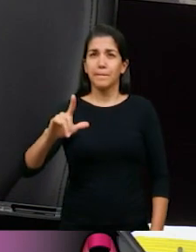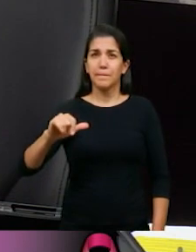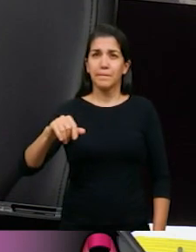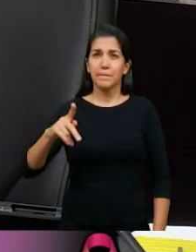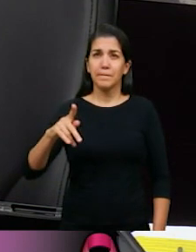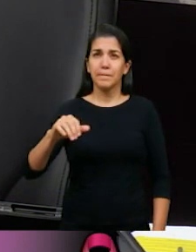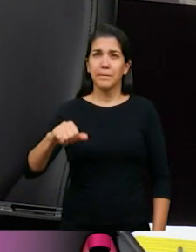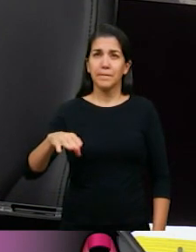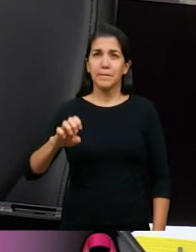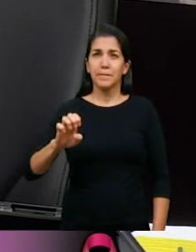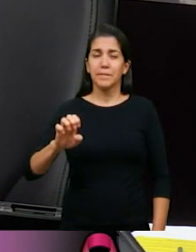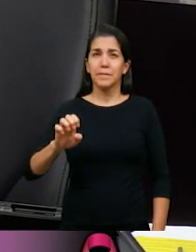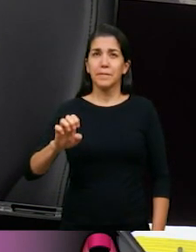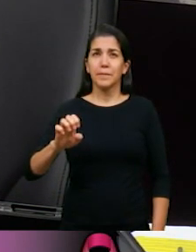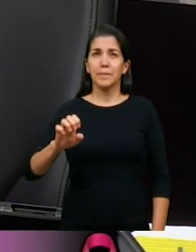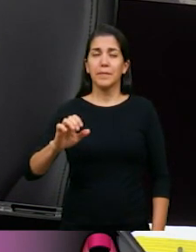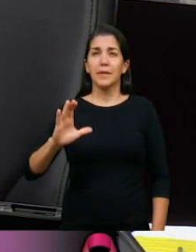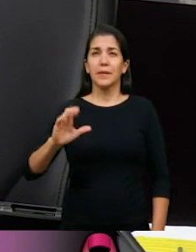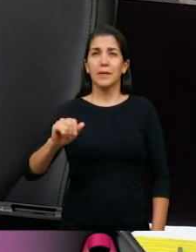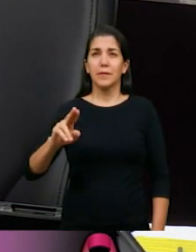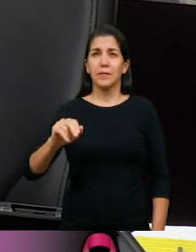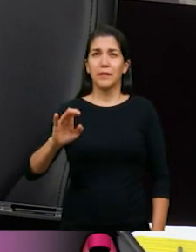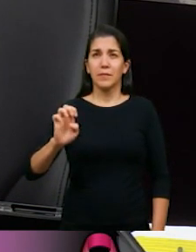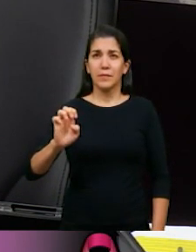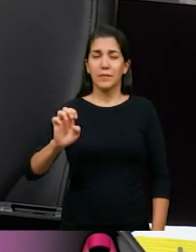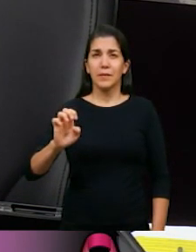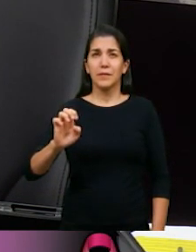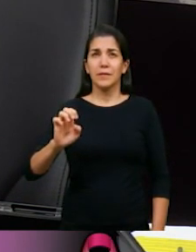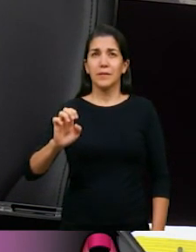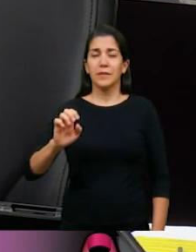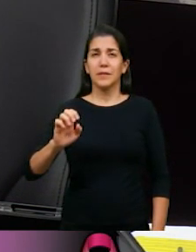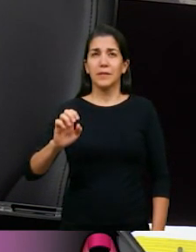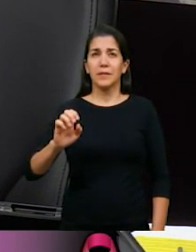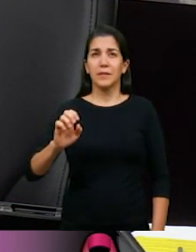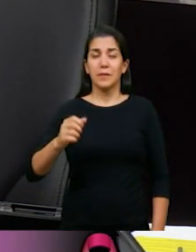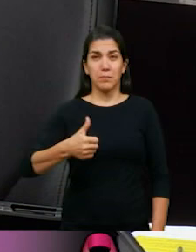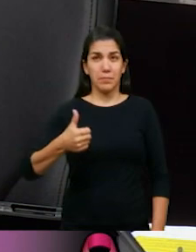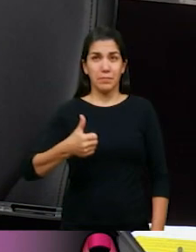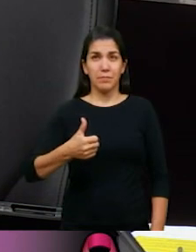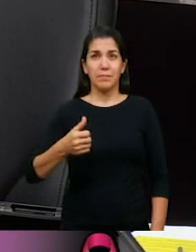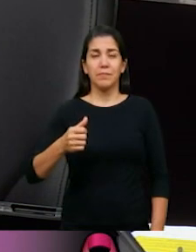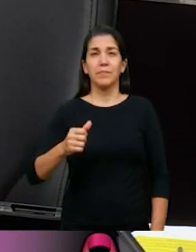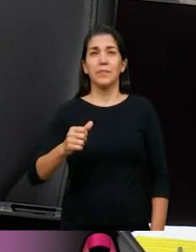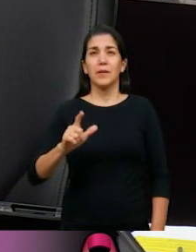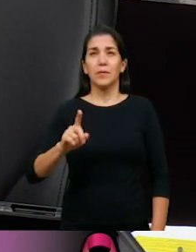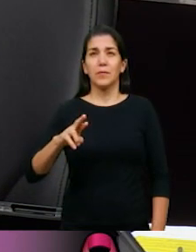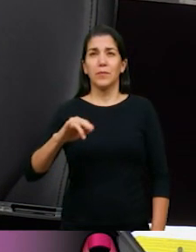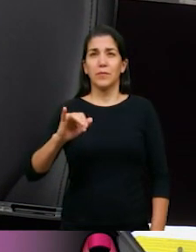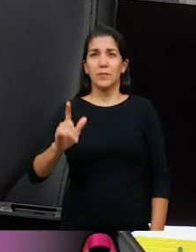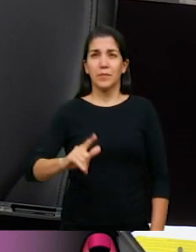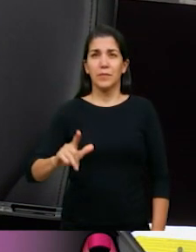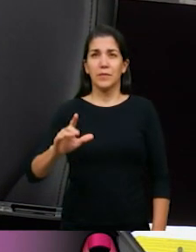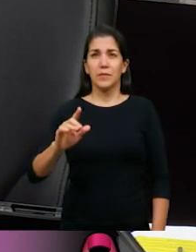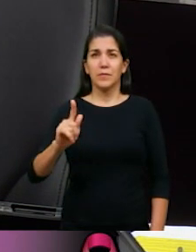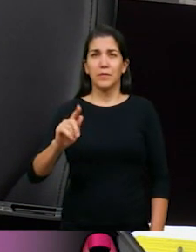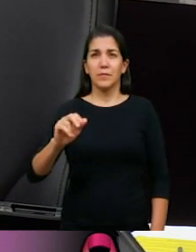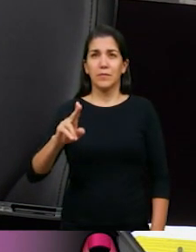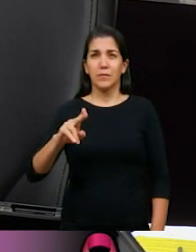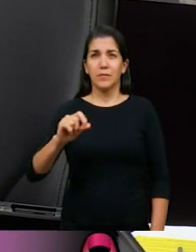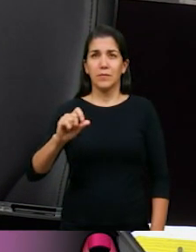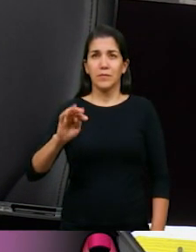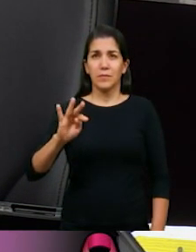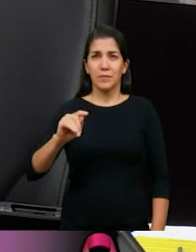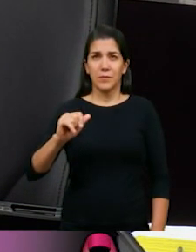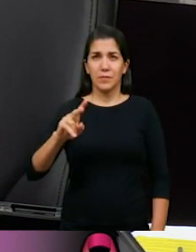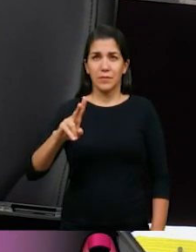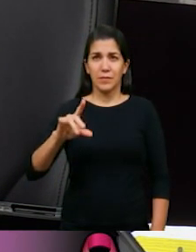Almeida Bodóia e o Cauê Renan, primeiro lugar, o Luiz Gustavo Atoguia dos Santos, o primeiro lugar, o Luiz Gustavo